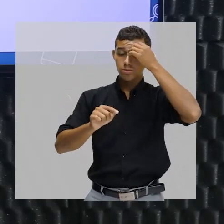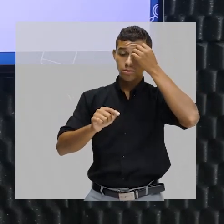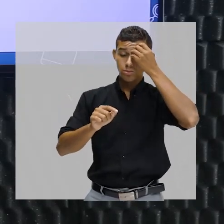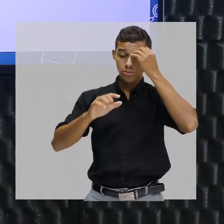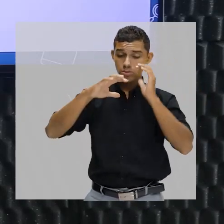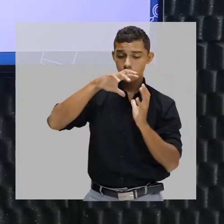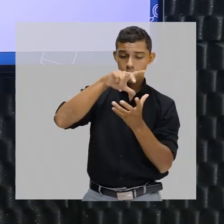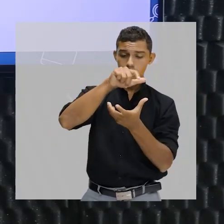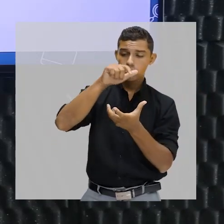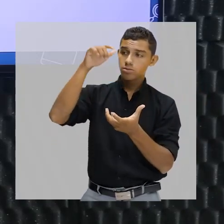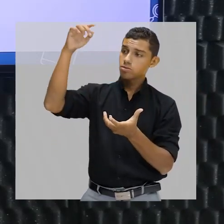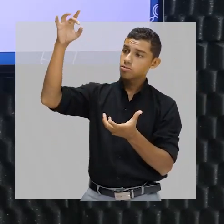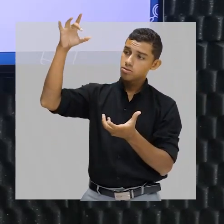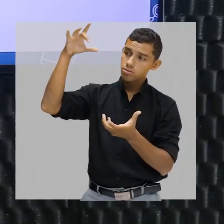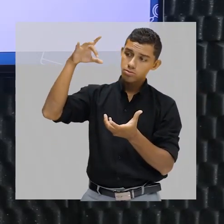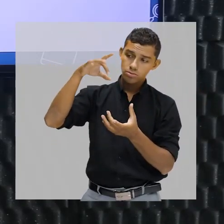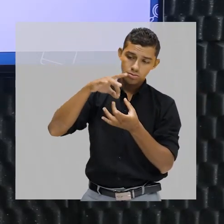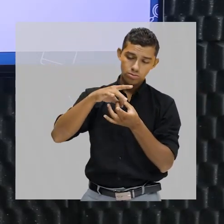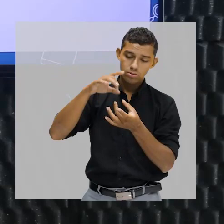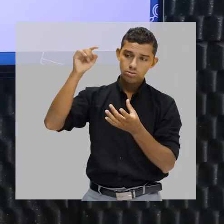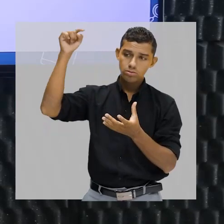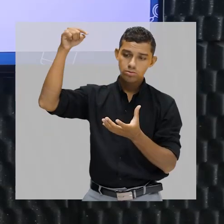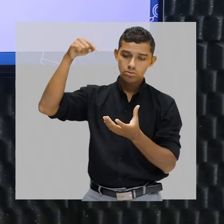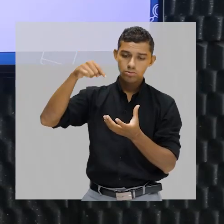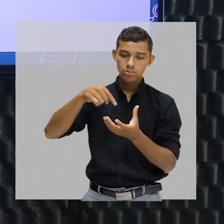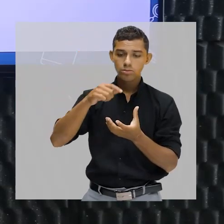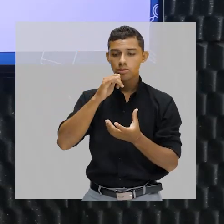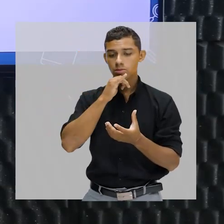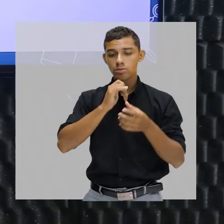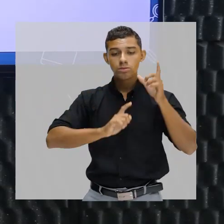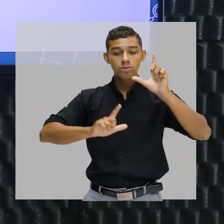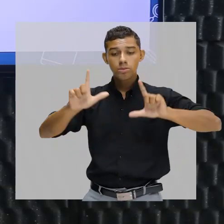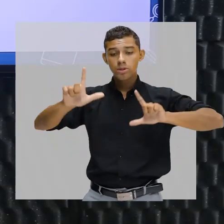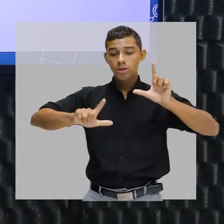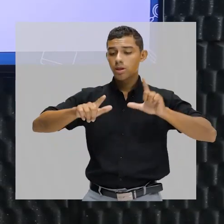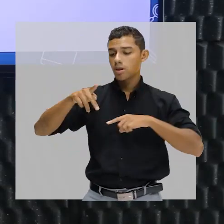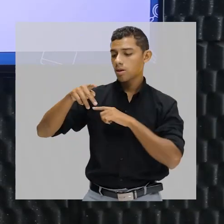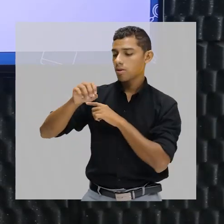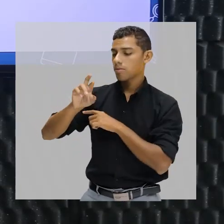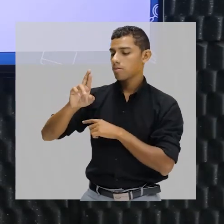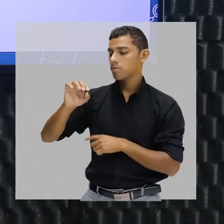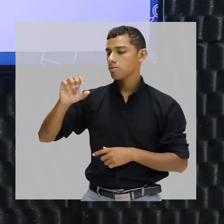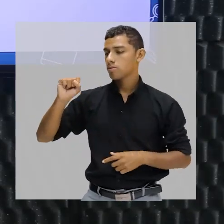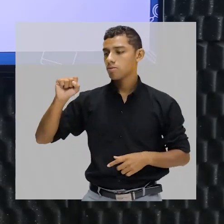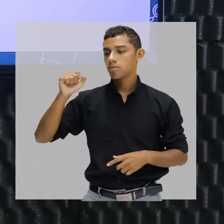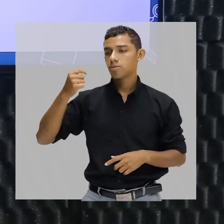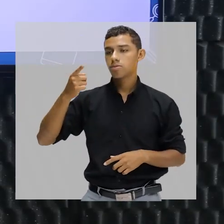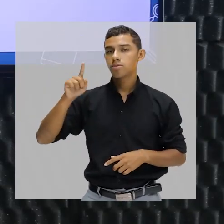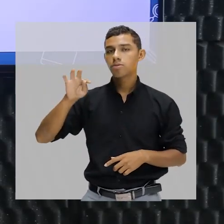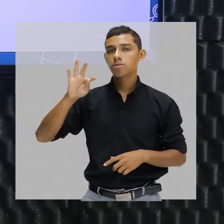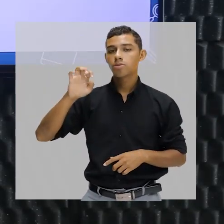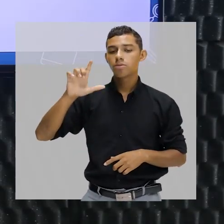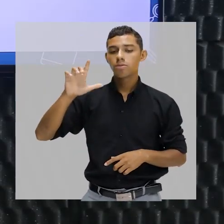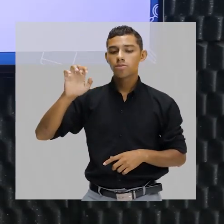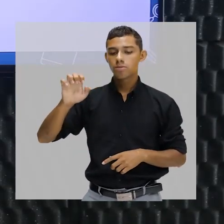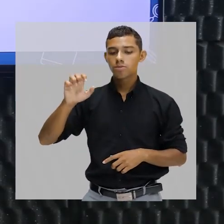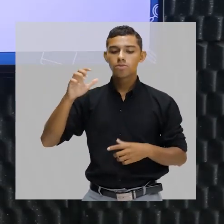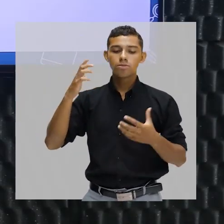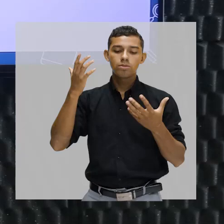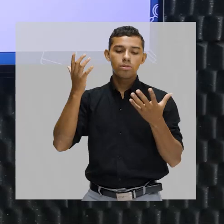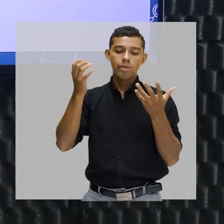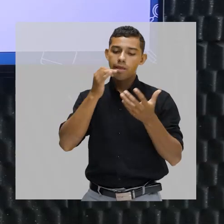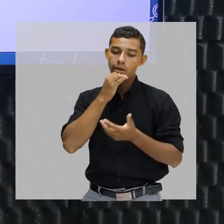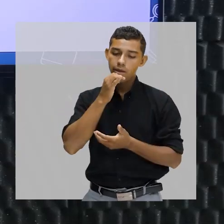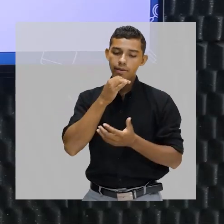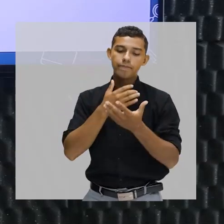satélite até a Terra. É por isso que é chamado de TV por satélite também. Tá certo? Um exemplo disso. Isso é